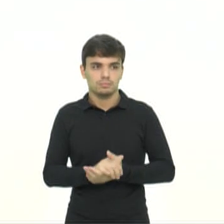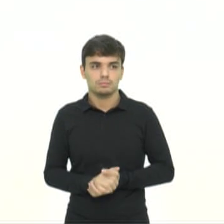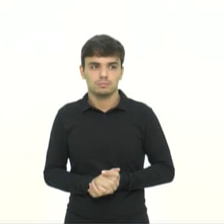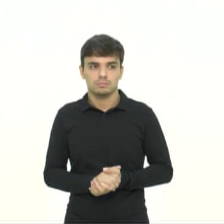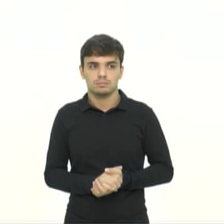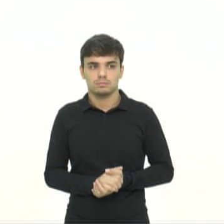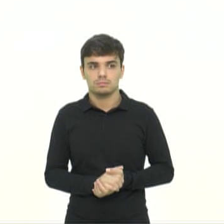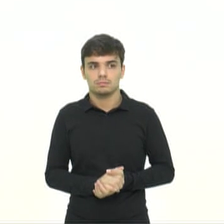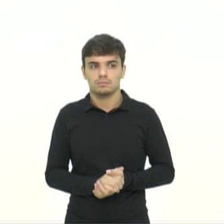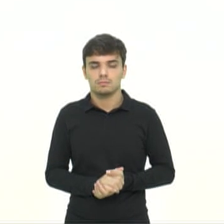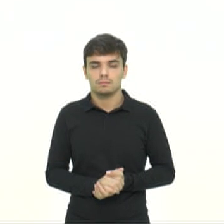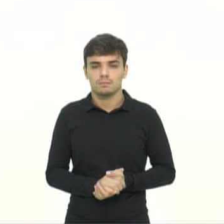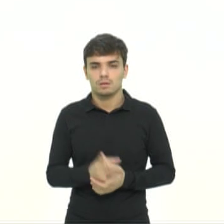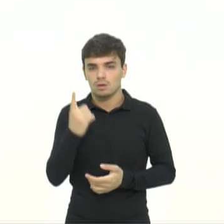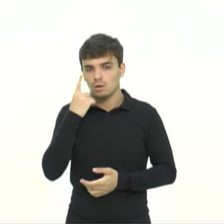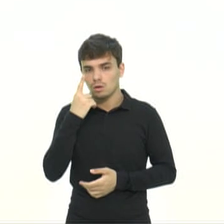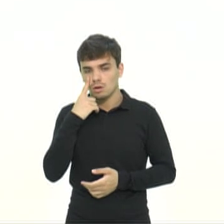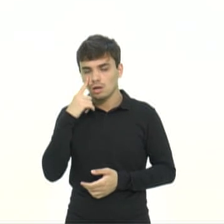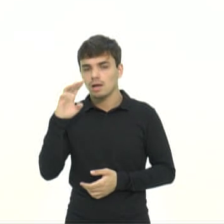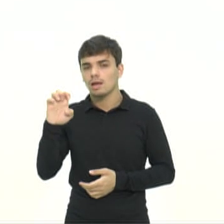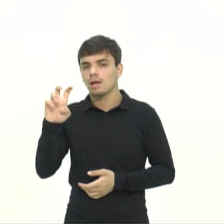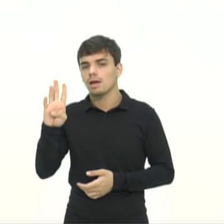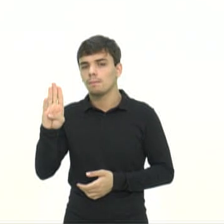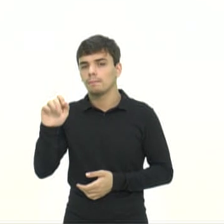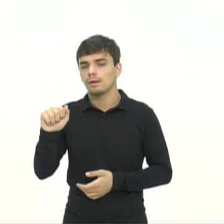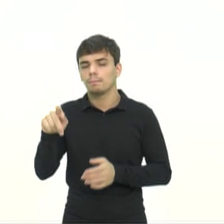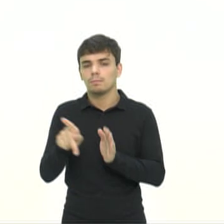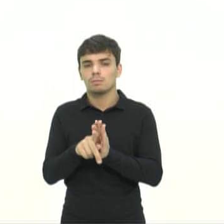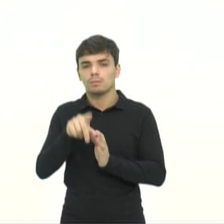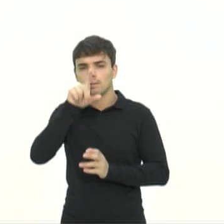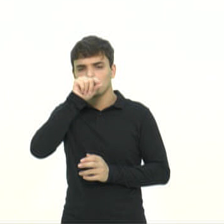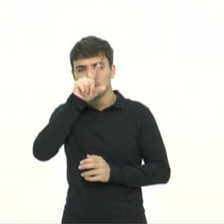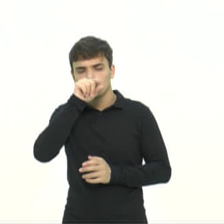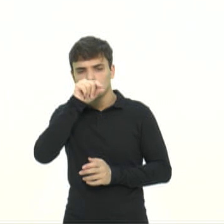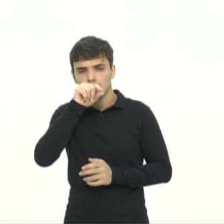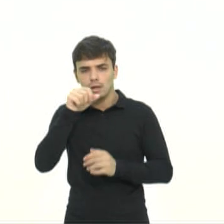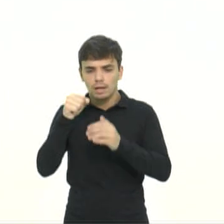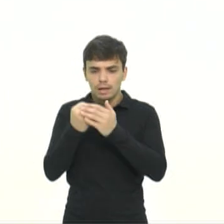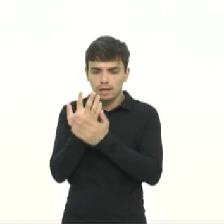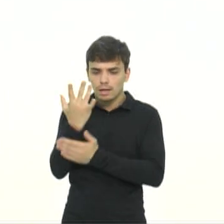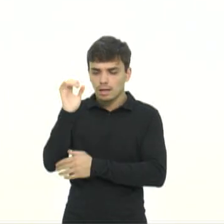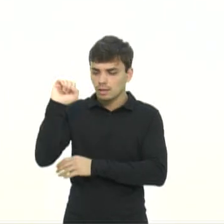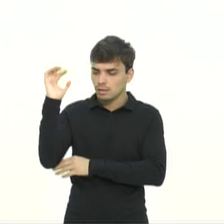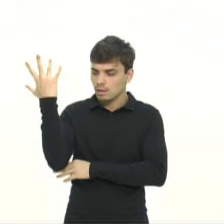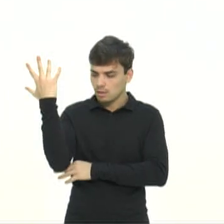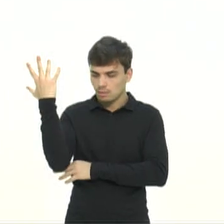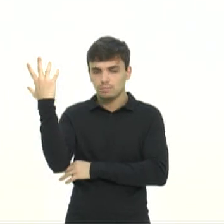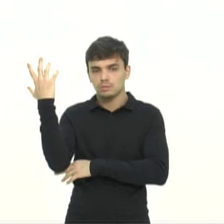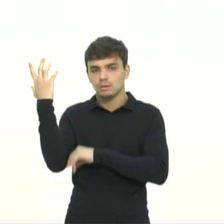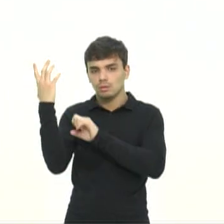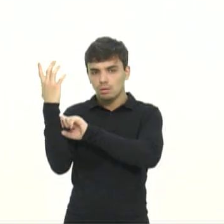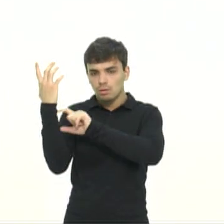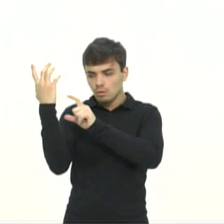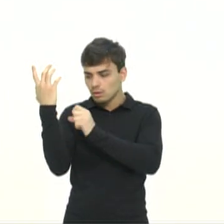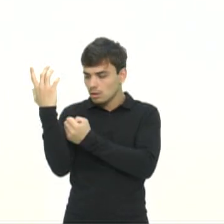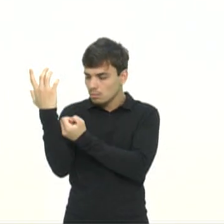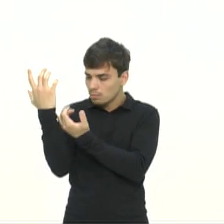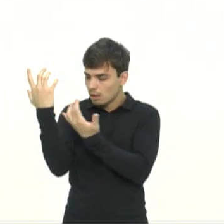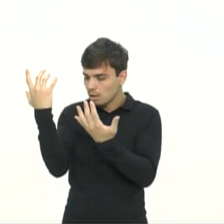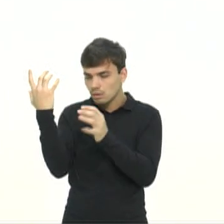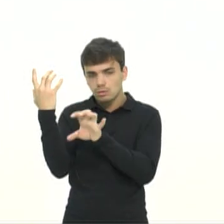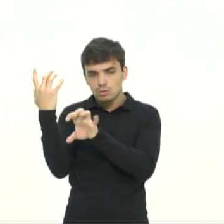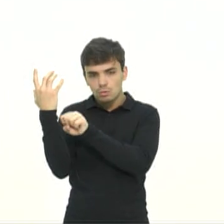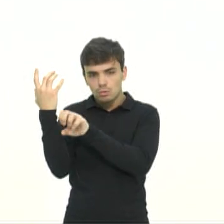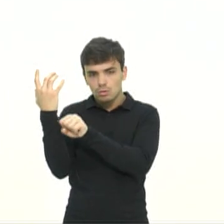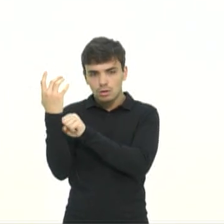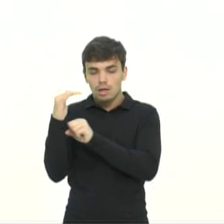erva de passarinho é uma planta que cresce sobre árvores e suas raízes penetram nos troncos das hospedeiras, sugando a seiva e